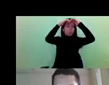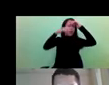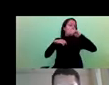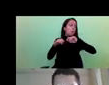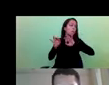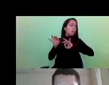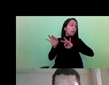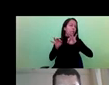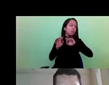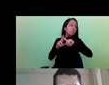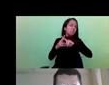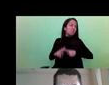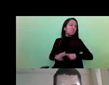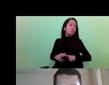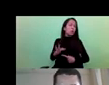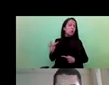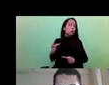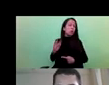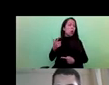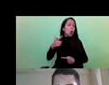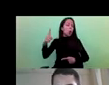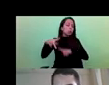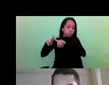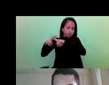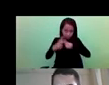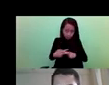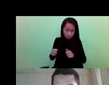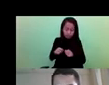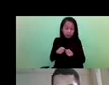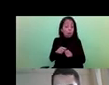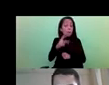de, eventualmente, um replanejamento dos objetivos